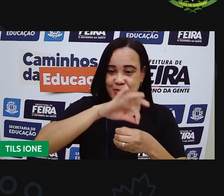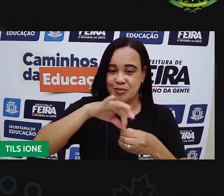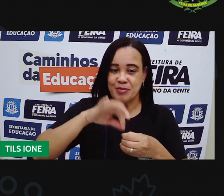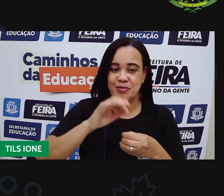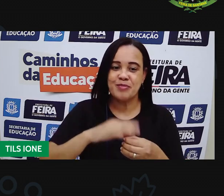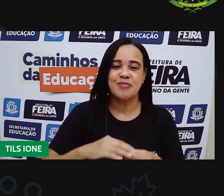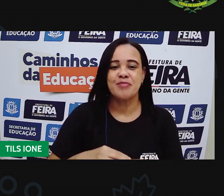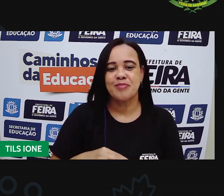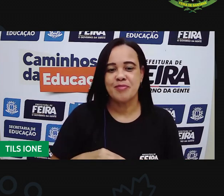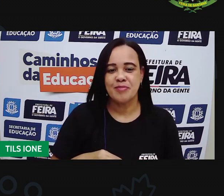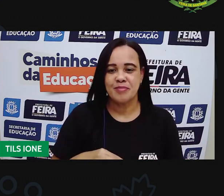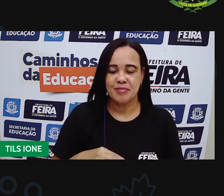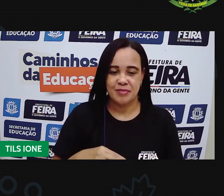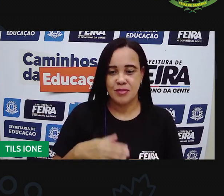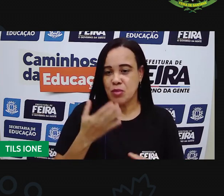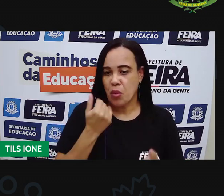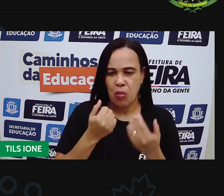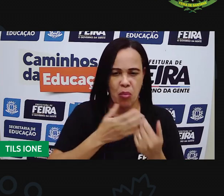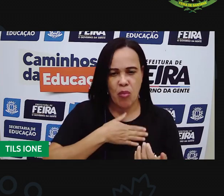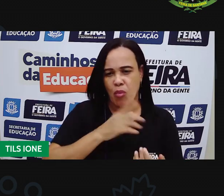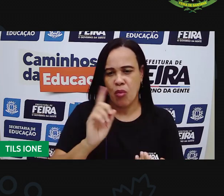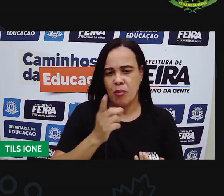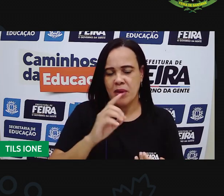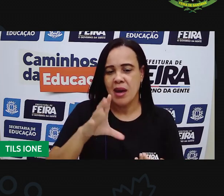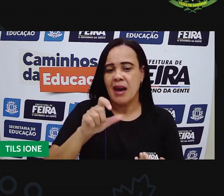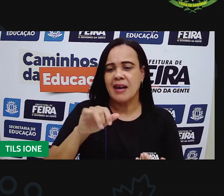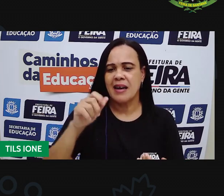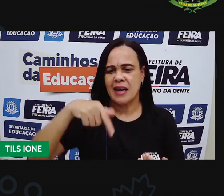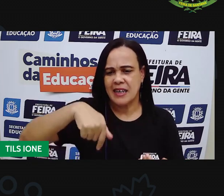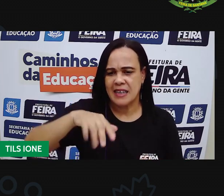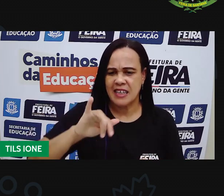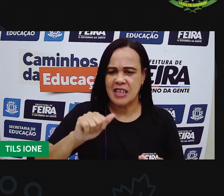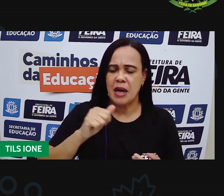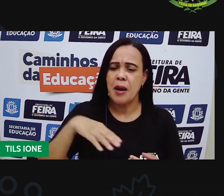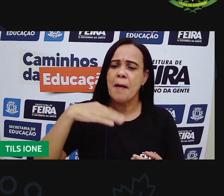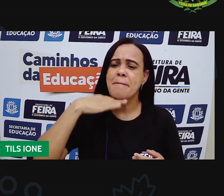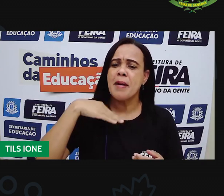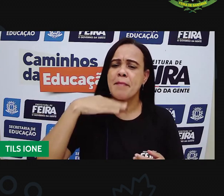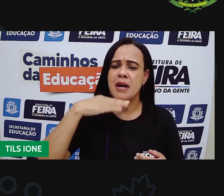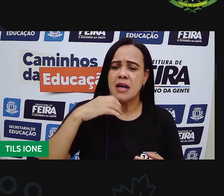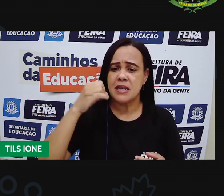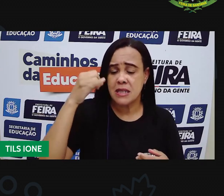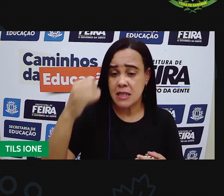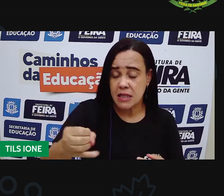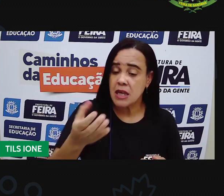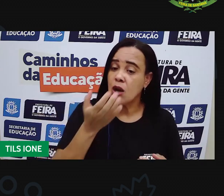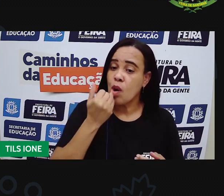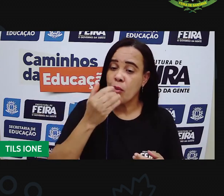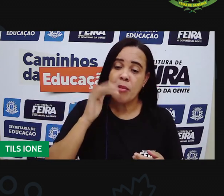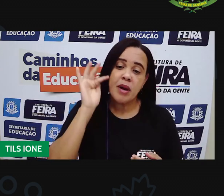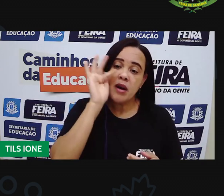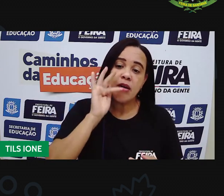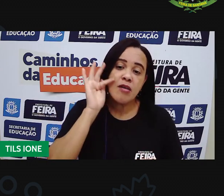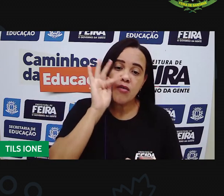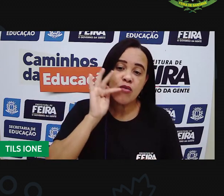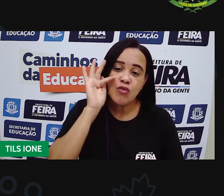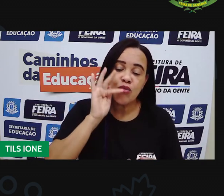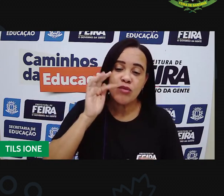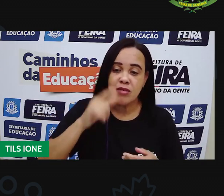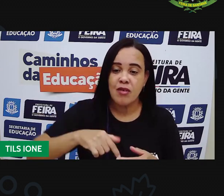Só não comia caqui, sua mãe sempre dizia. Se comer caqui, vai pular como